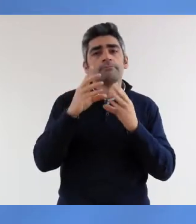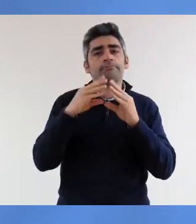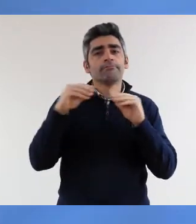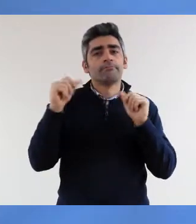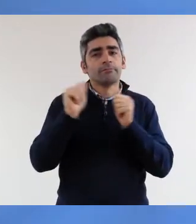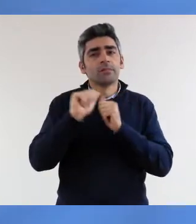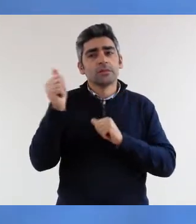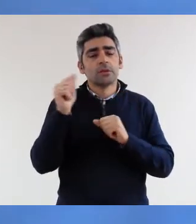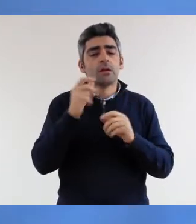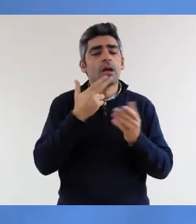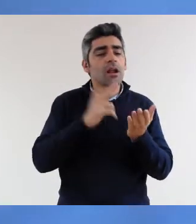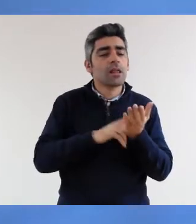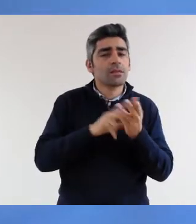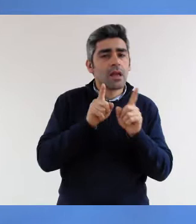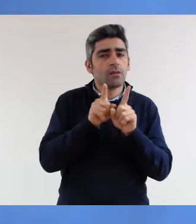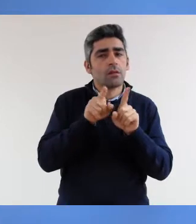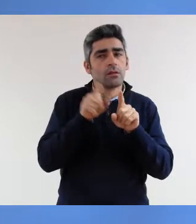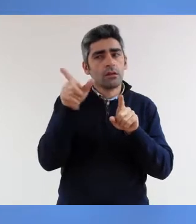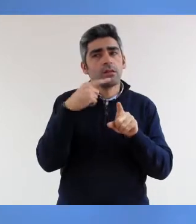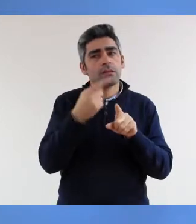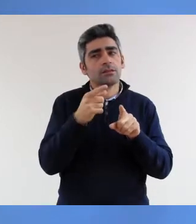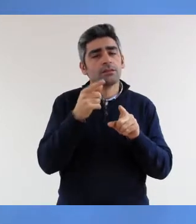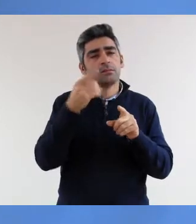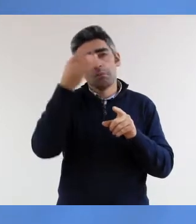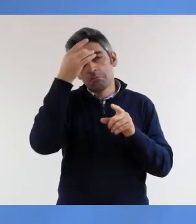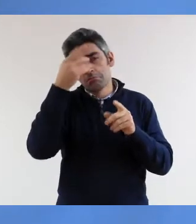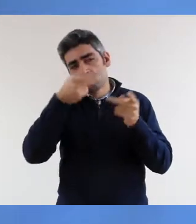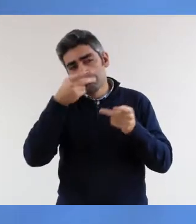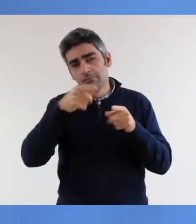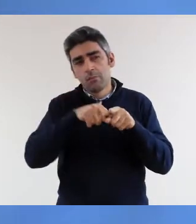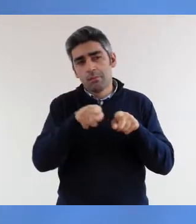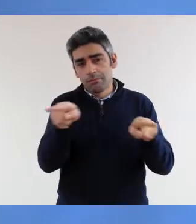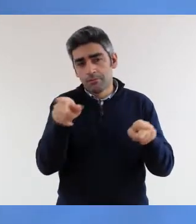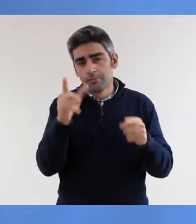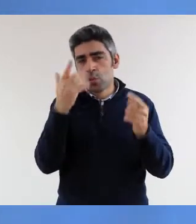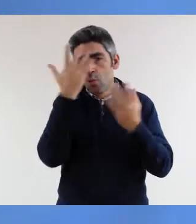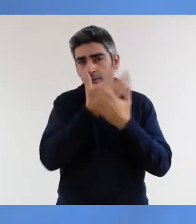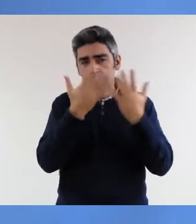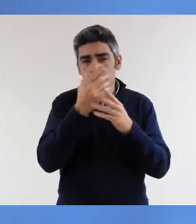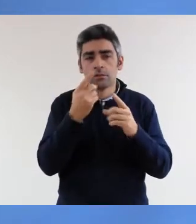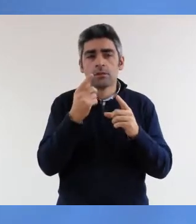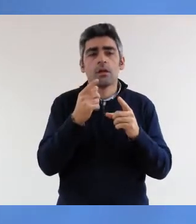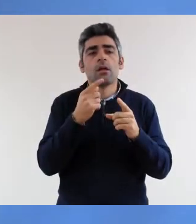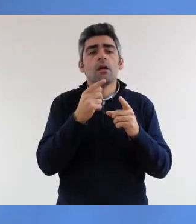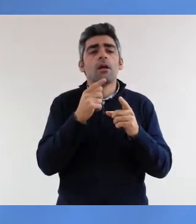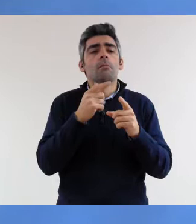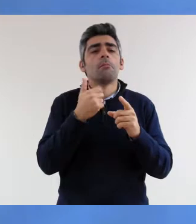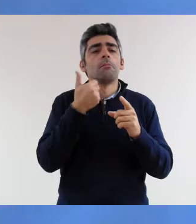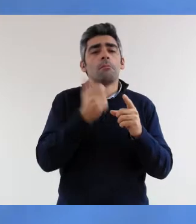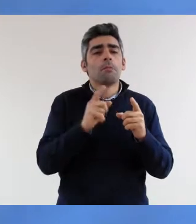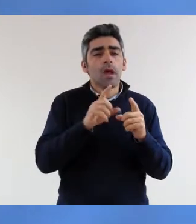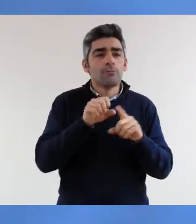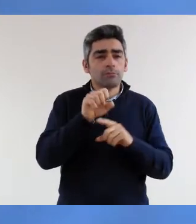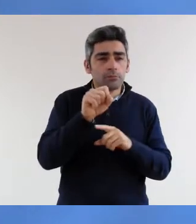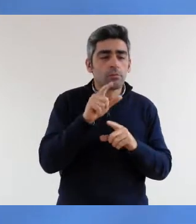volante e nem por se terem afastado do que iria ser realizado legitimam que se confunda a